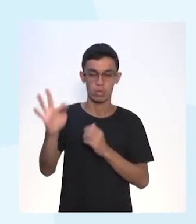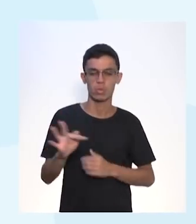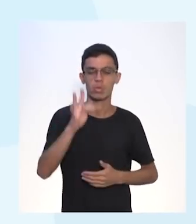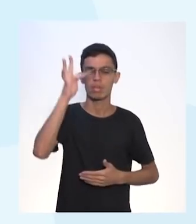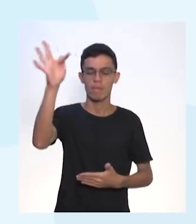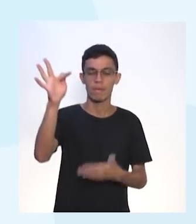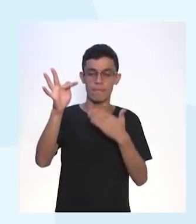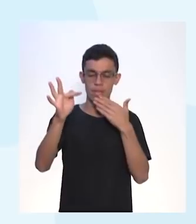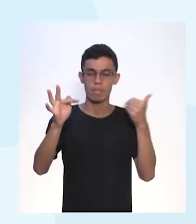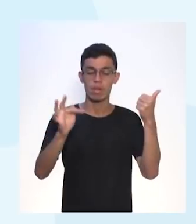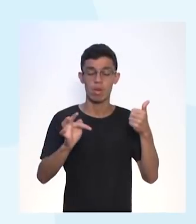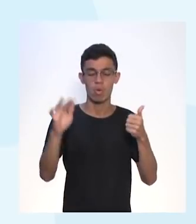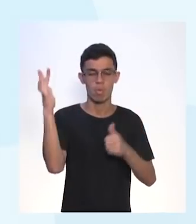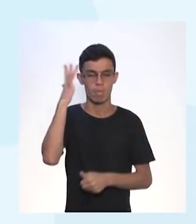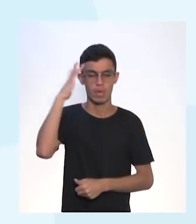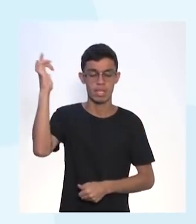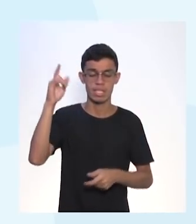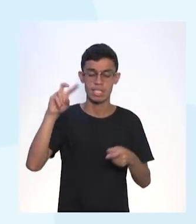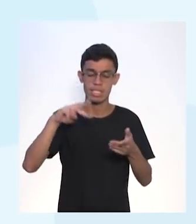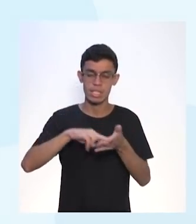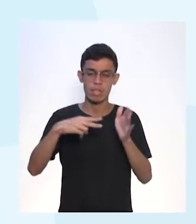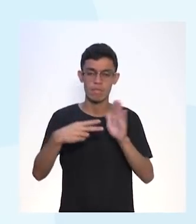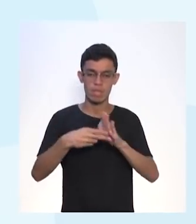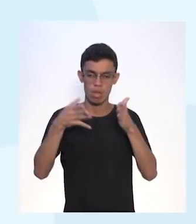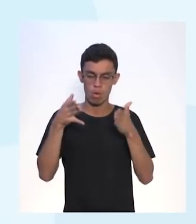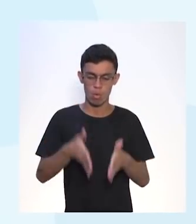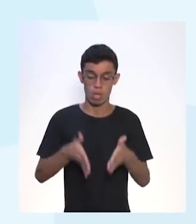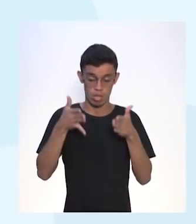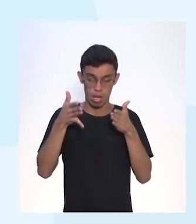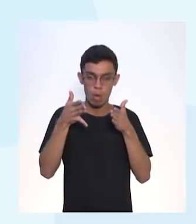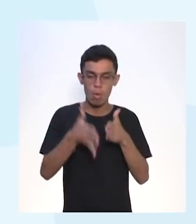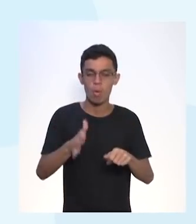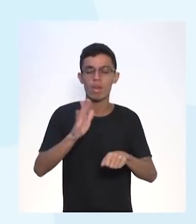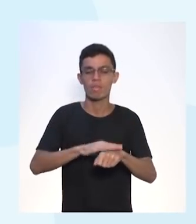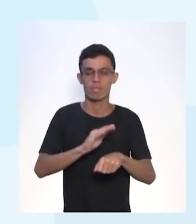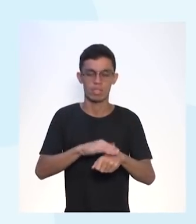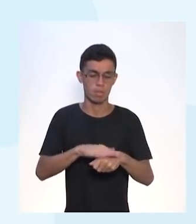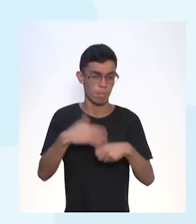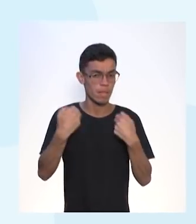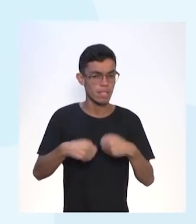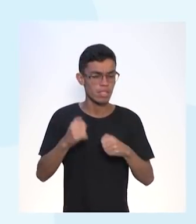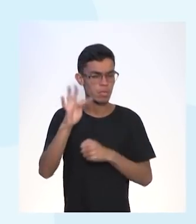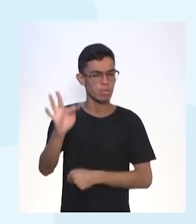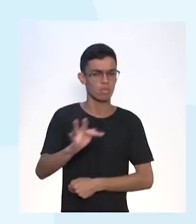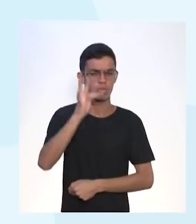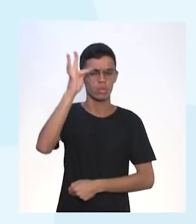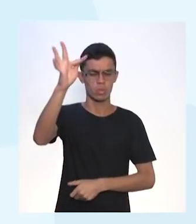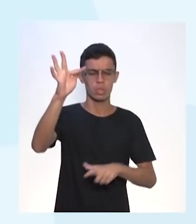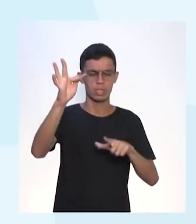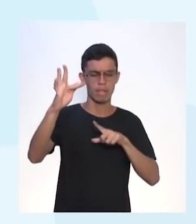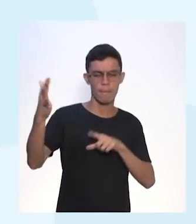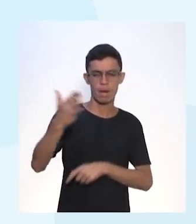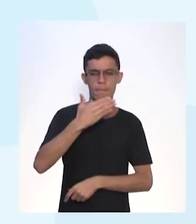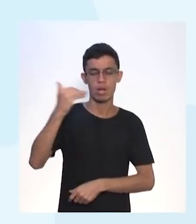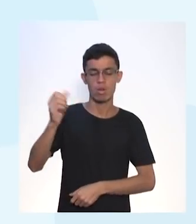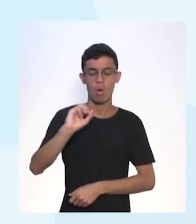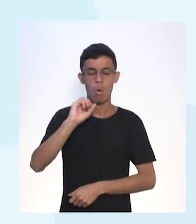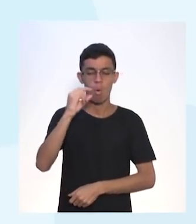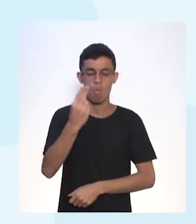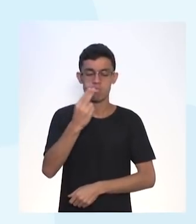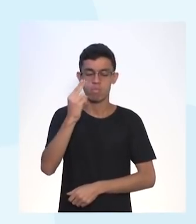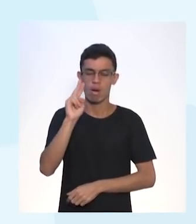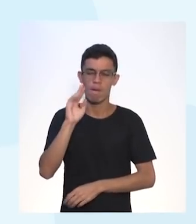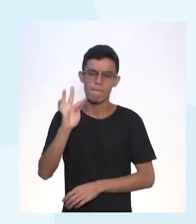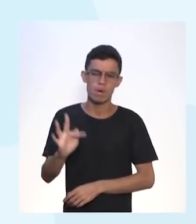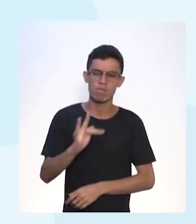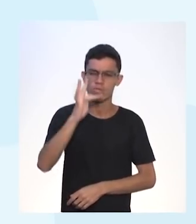o amanhã é o agora. É o que eu tenho que fazer agora para ter um futuro melhor, né? Ou para, pelo menos, preservar esse